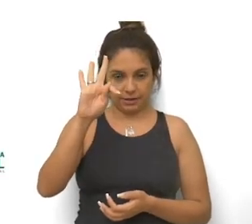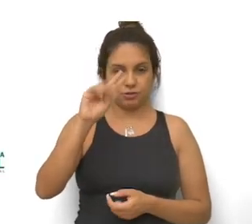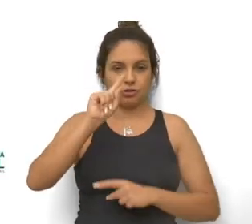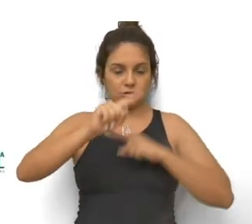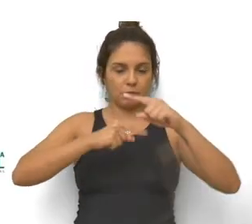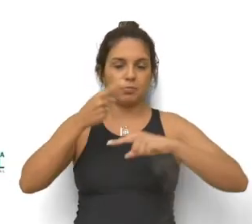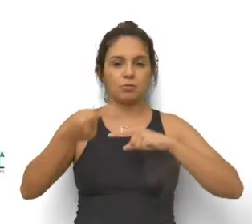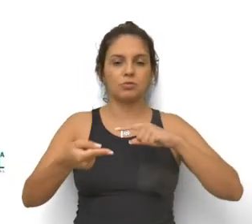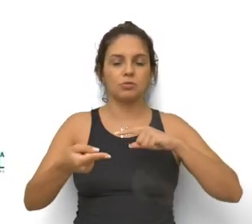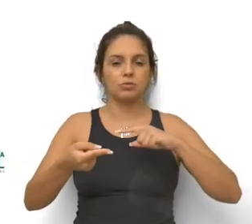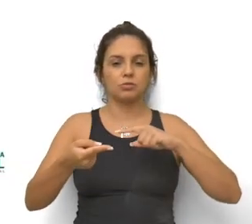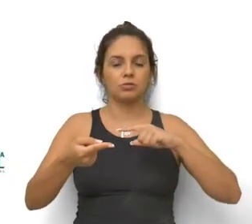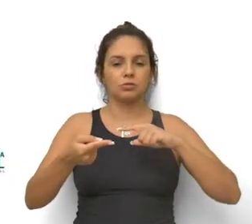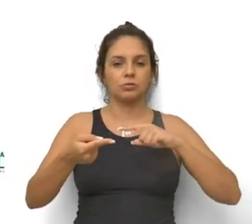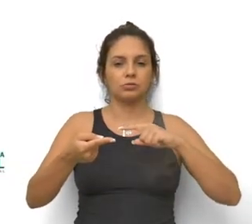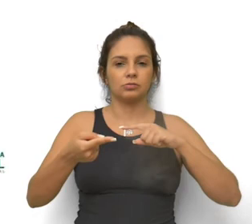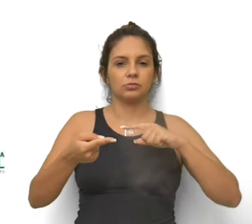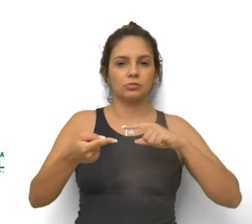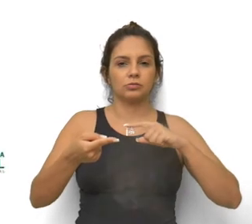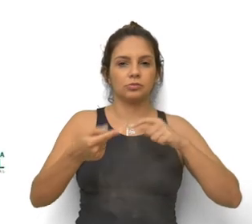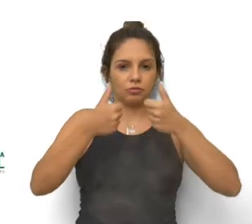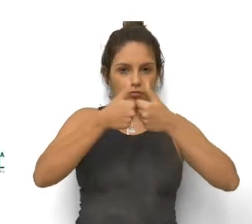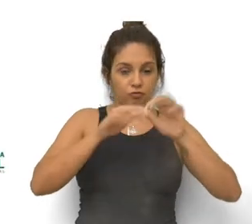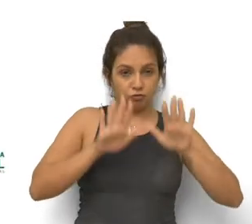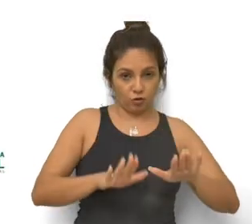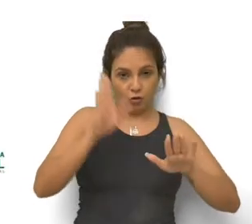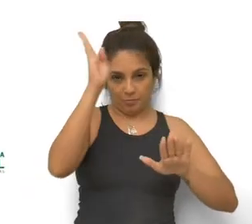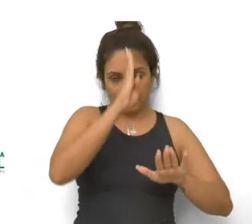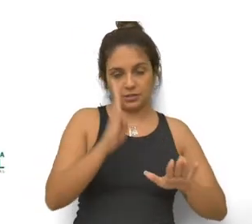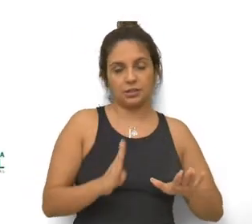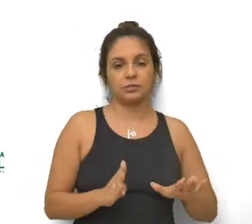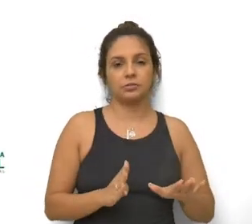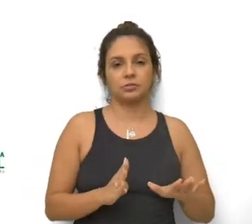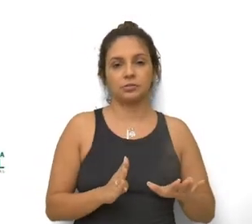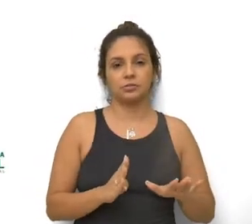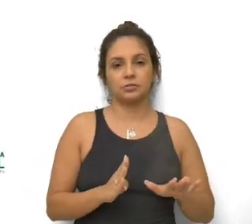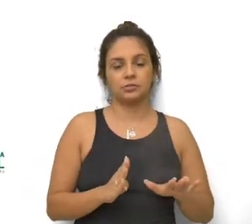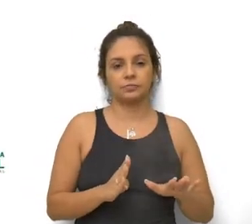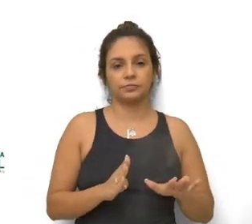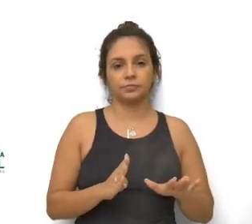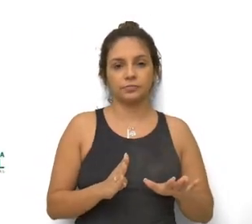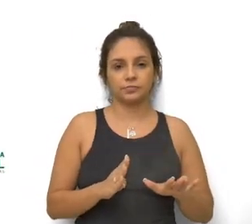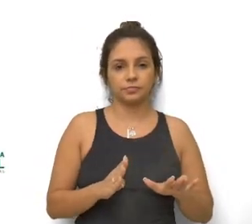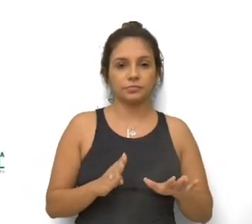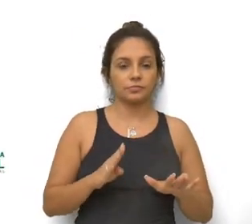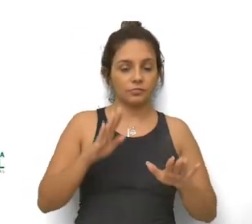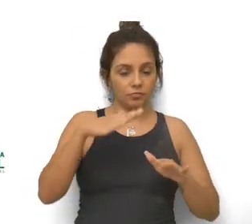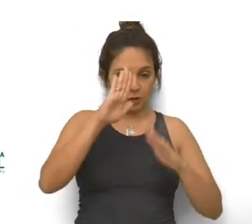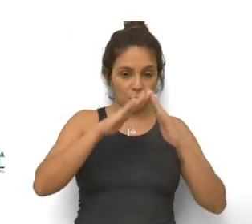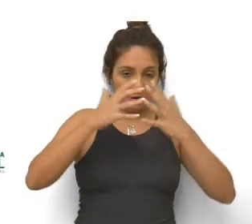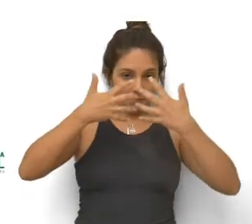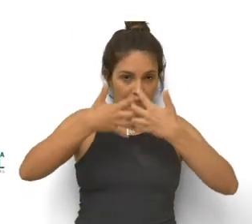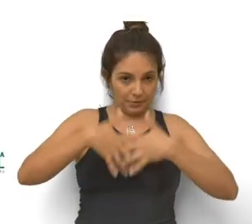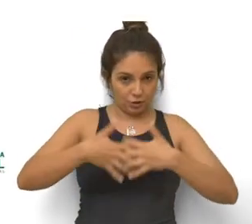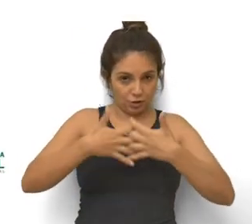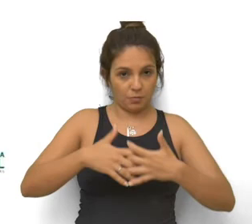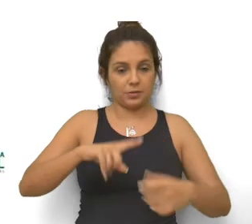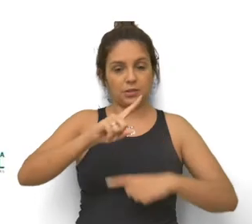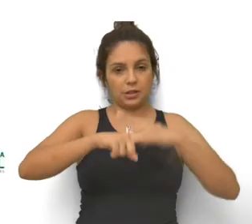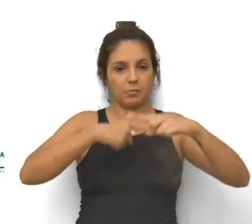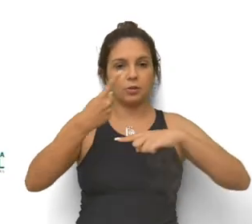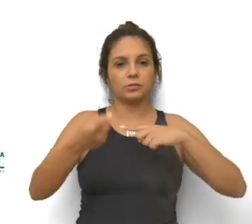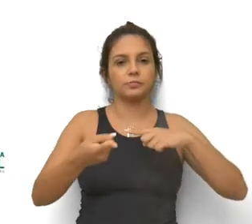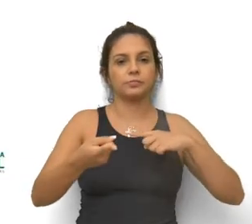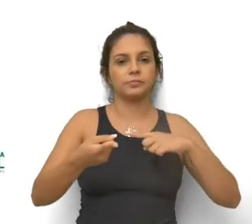momento que ela ficou no Brasil, né? Ela foi para Petrópolis, a